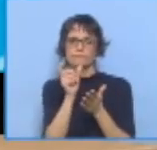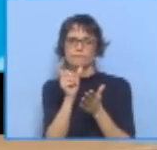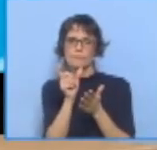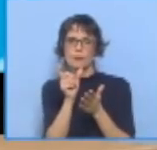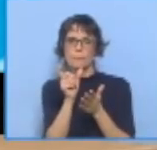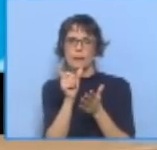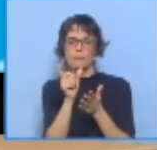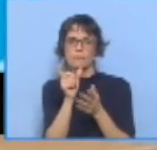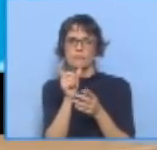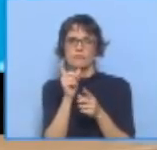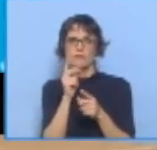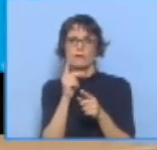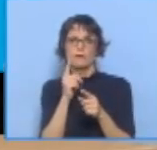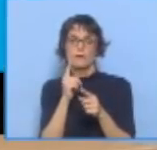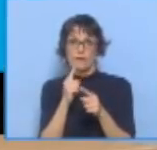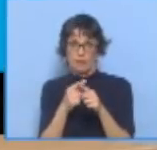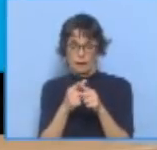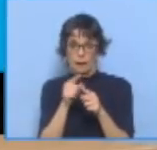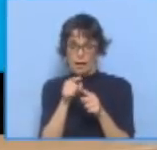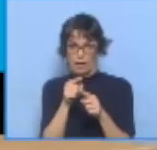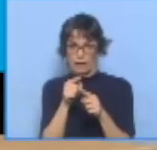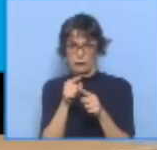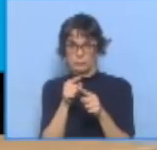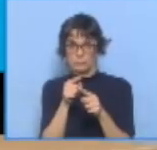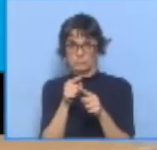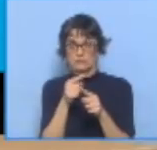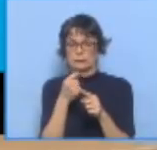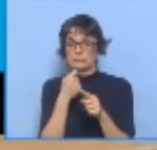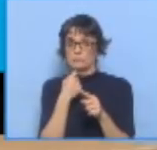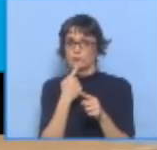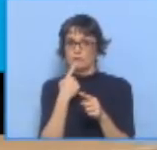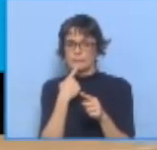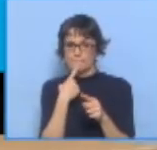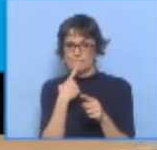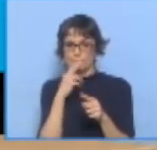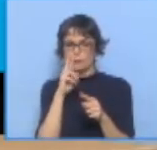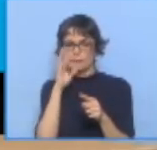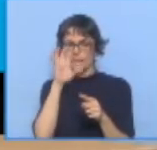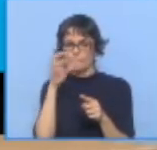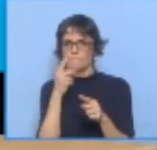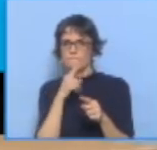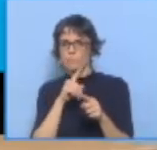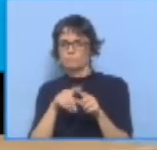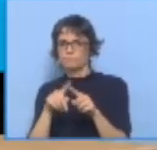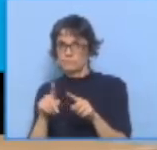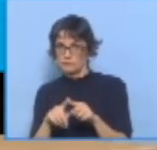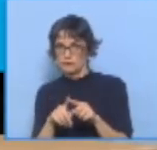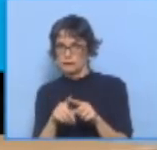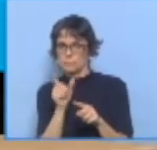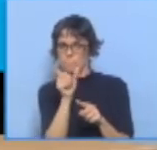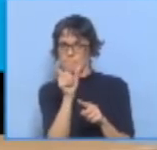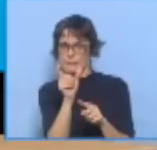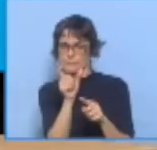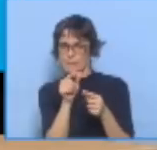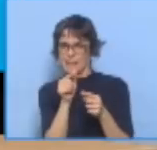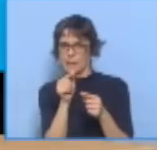que está por trás é suscetível de muitas interpretações, não é? Ou seja, é demasiado denso para a